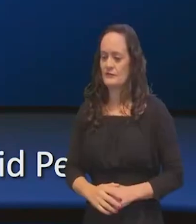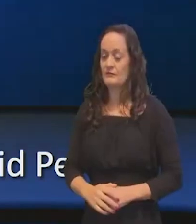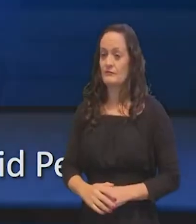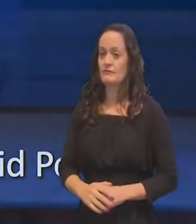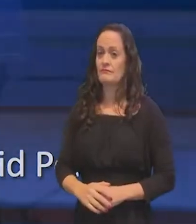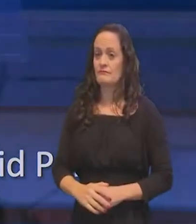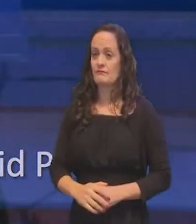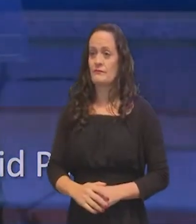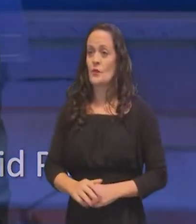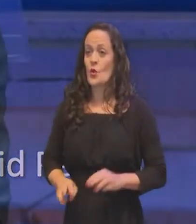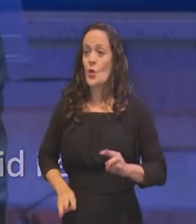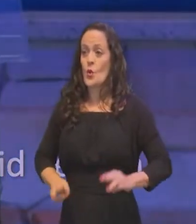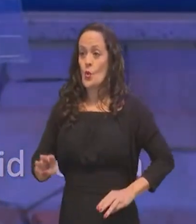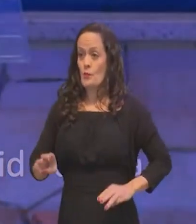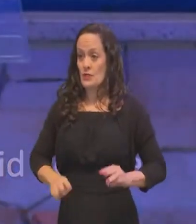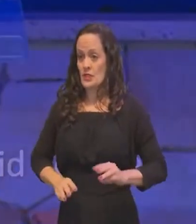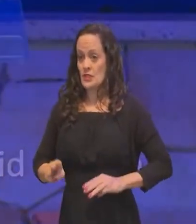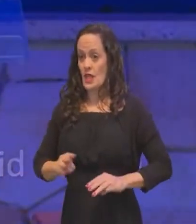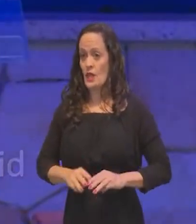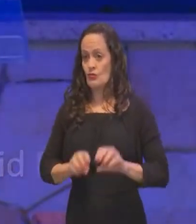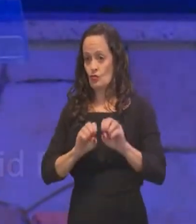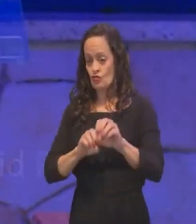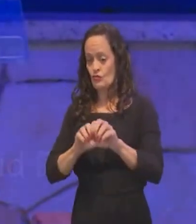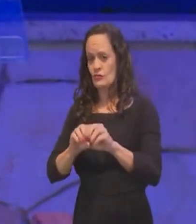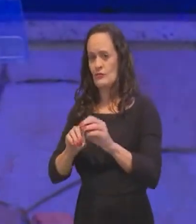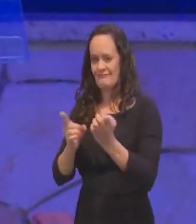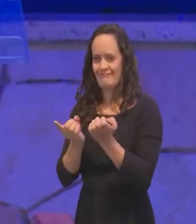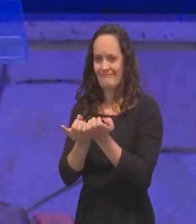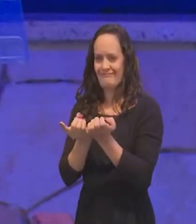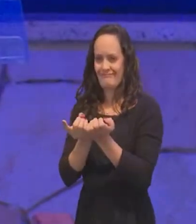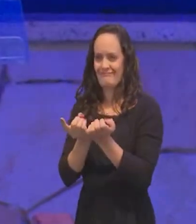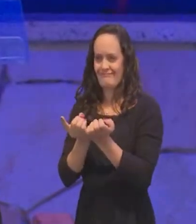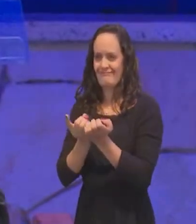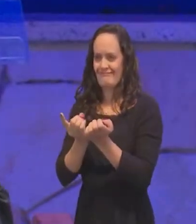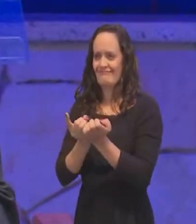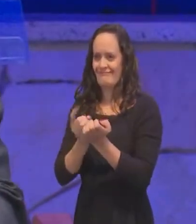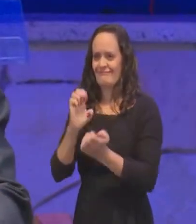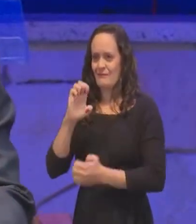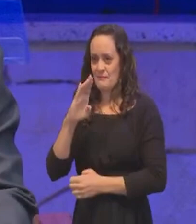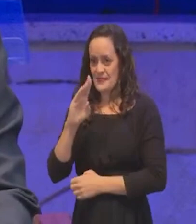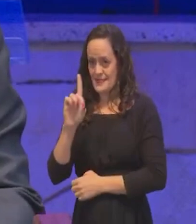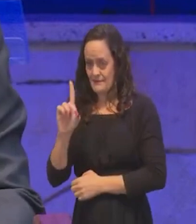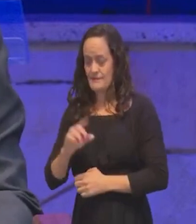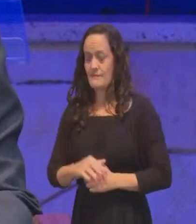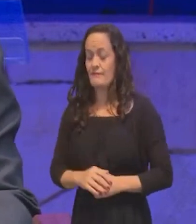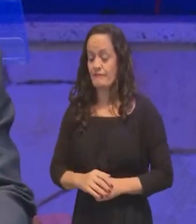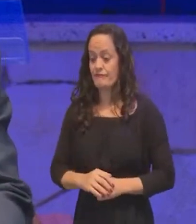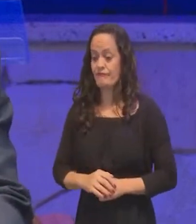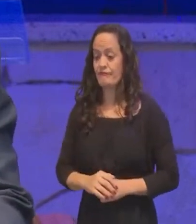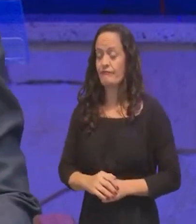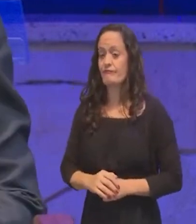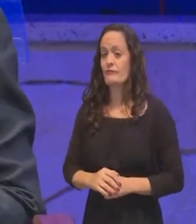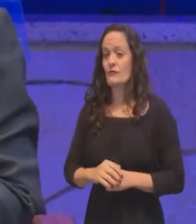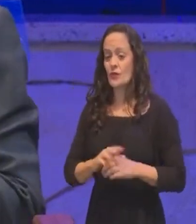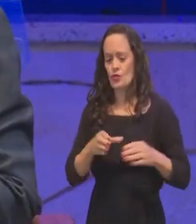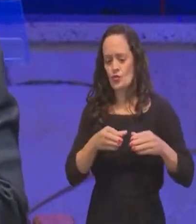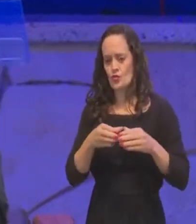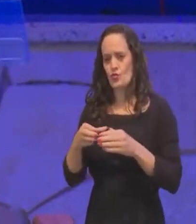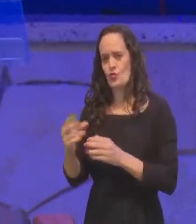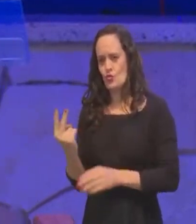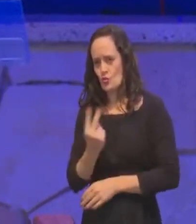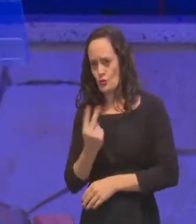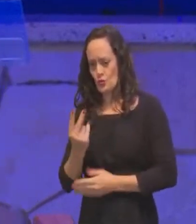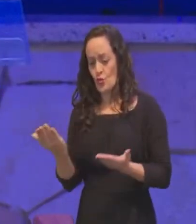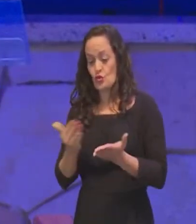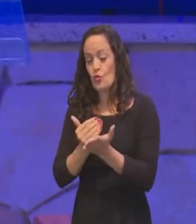O Ministério de Educação Cristã de nossa igreja, capacitação e educação cristã de nossa igreja,